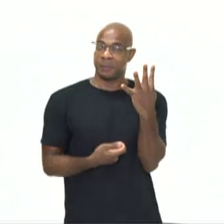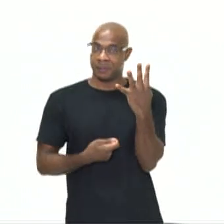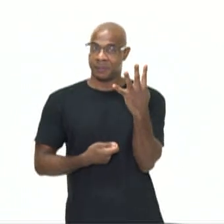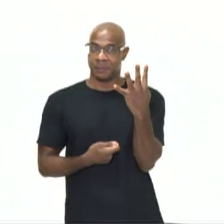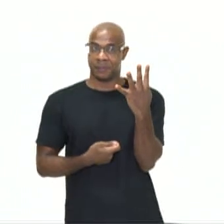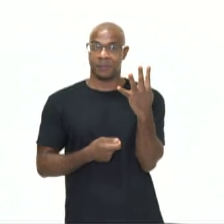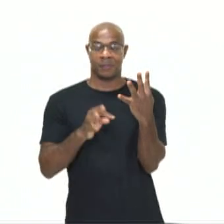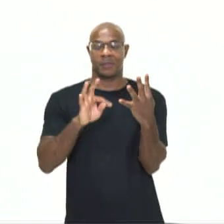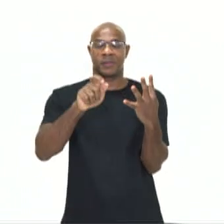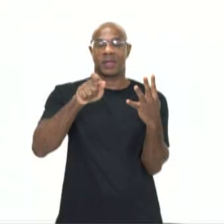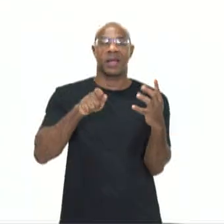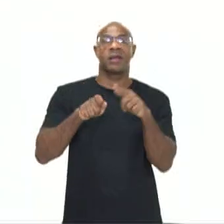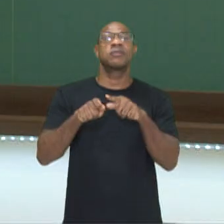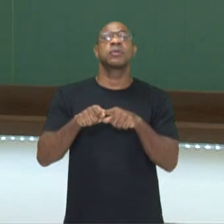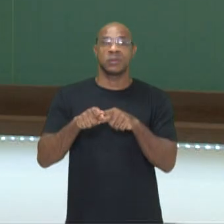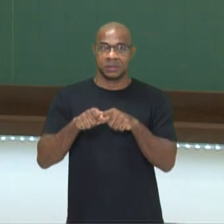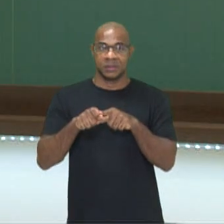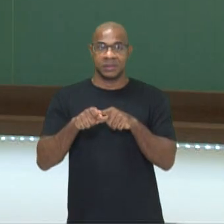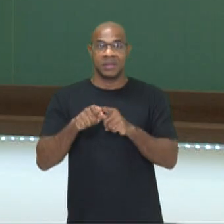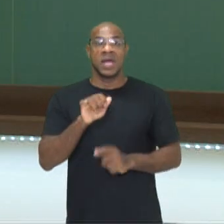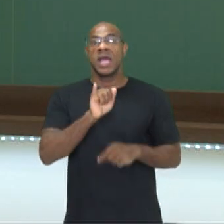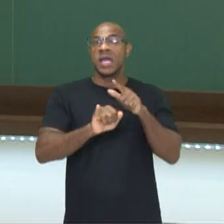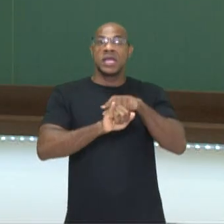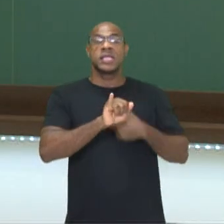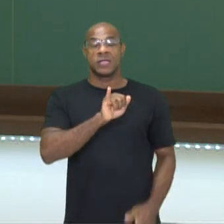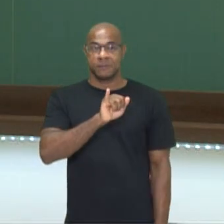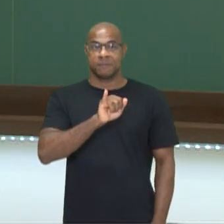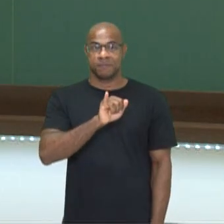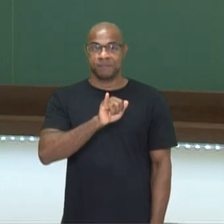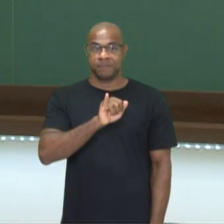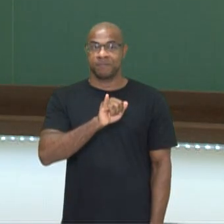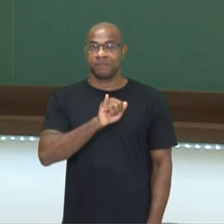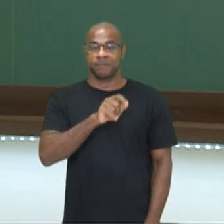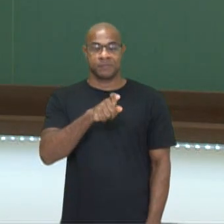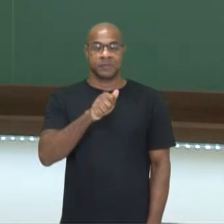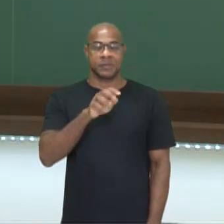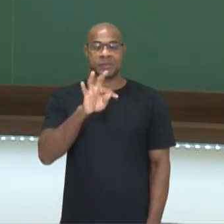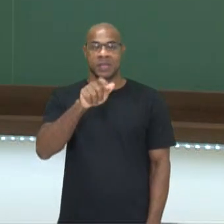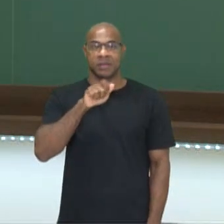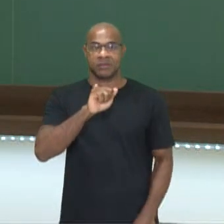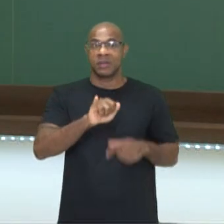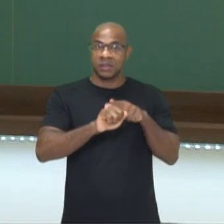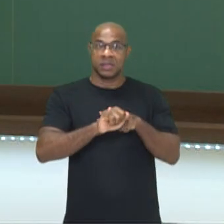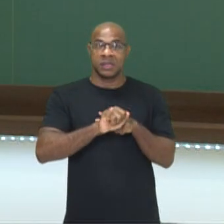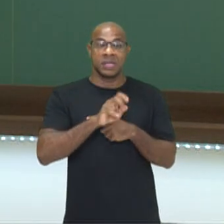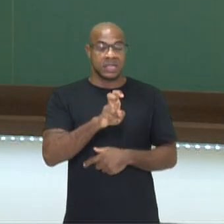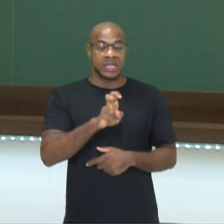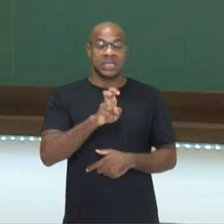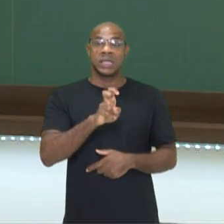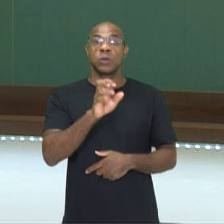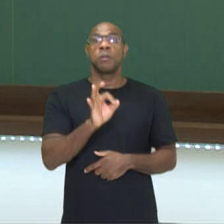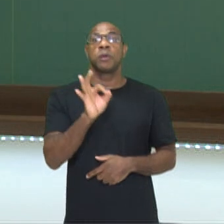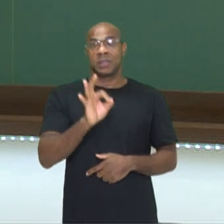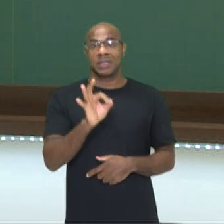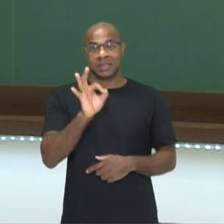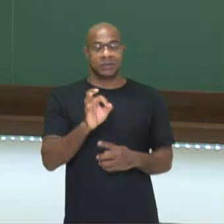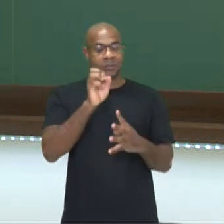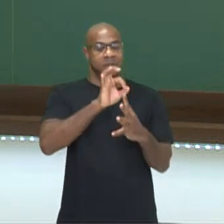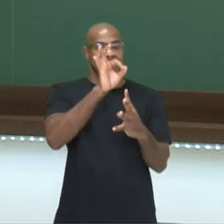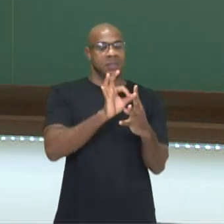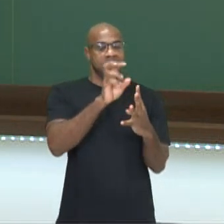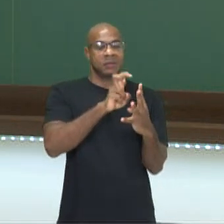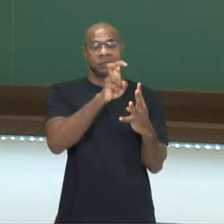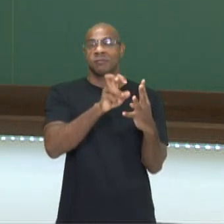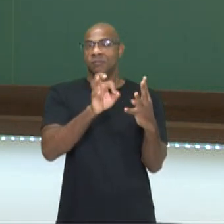A taxa eu vou indicar pela letra I, tá? O I é a taxa. É de 5% ao mês. Ou seja, você